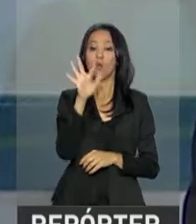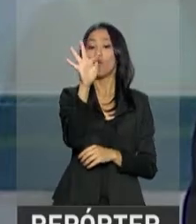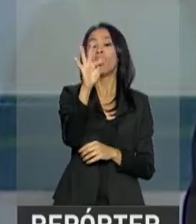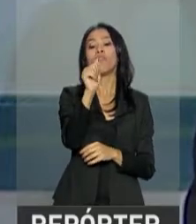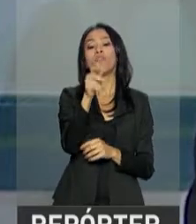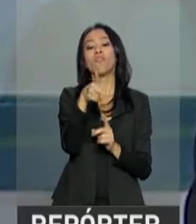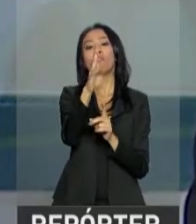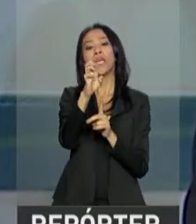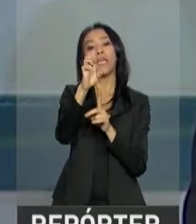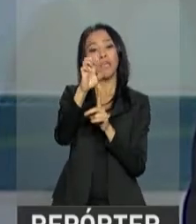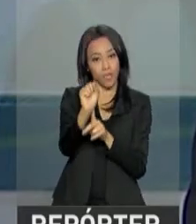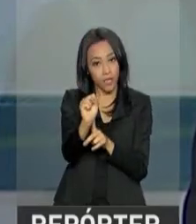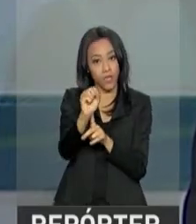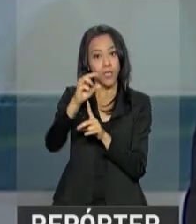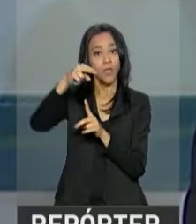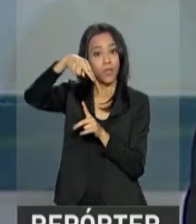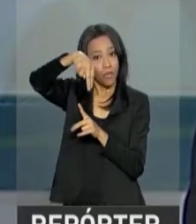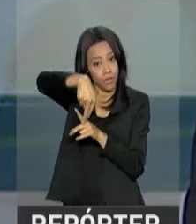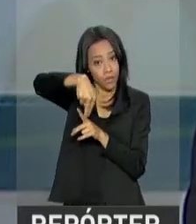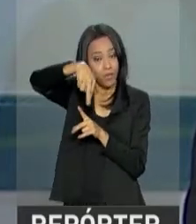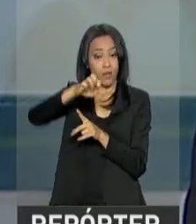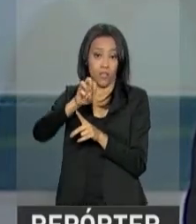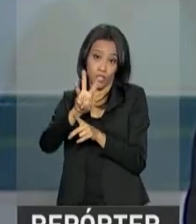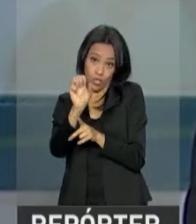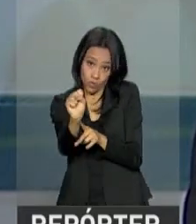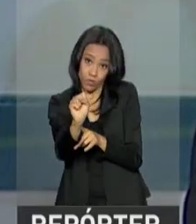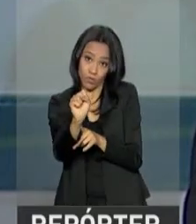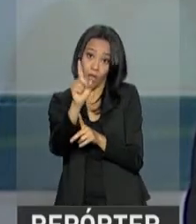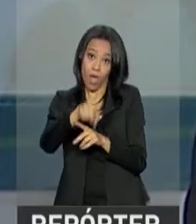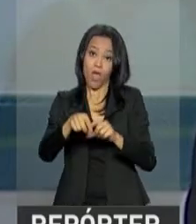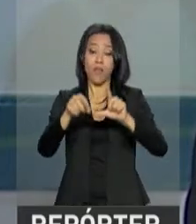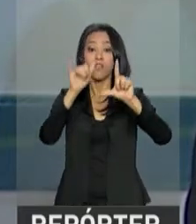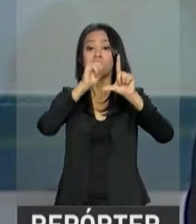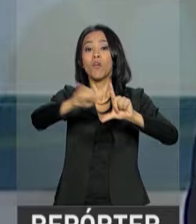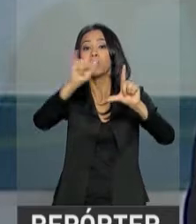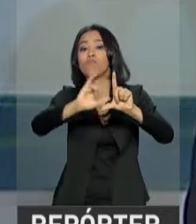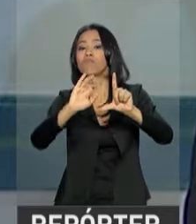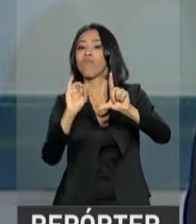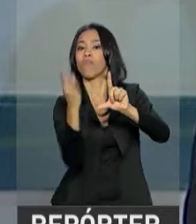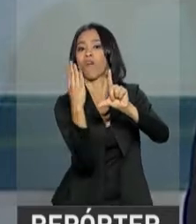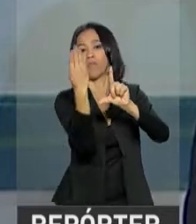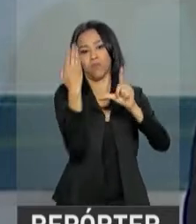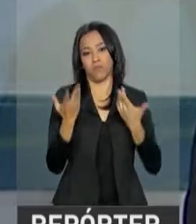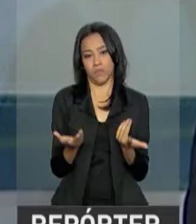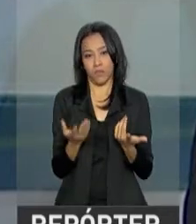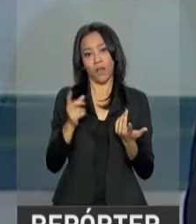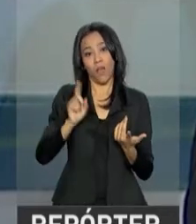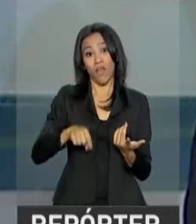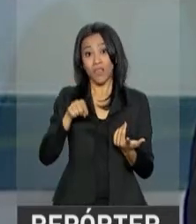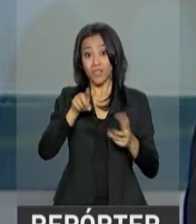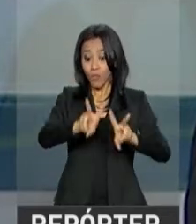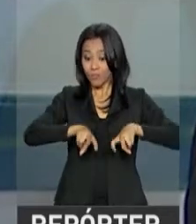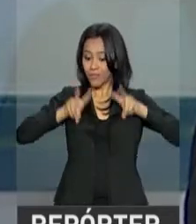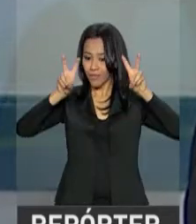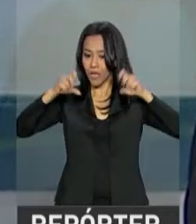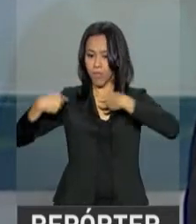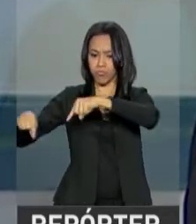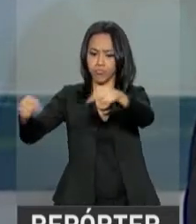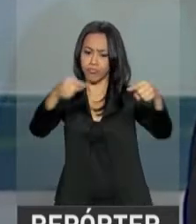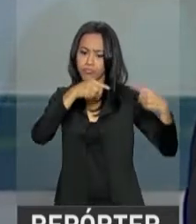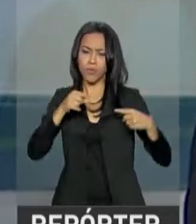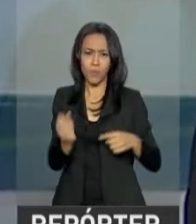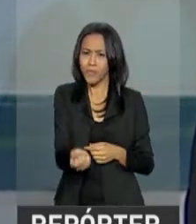oportunidade deste encontro é extraordinária porque coloca um tema em debate não em setores